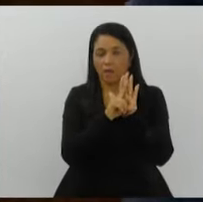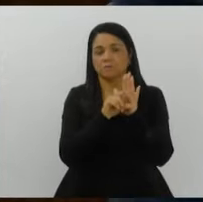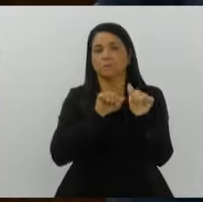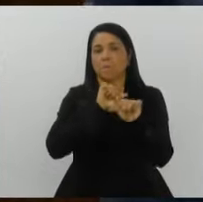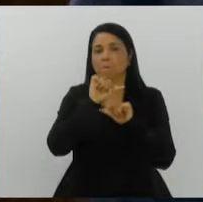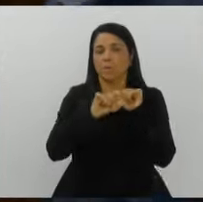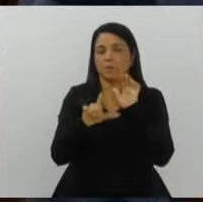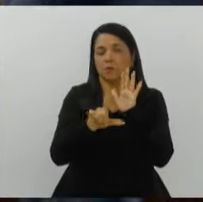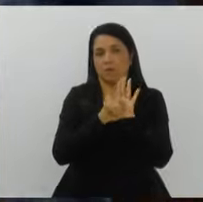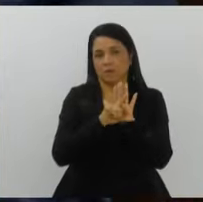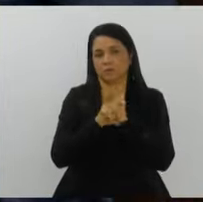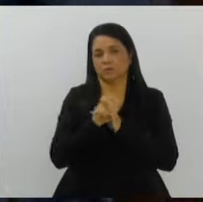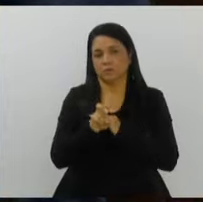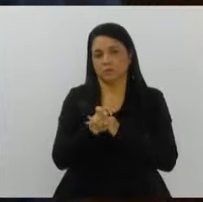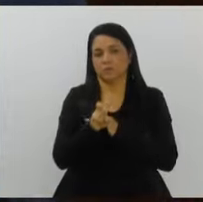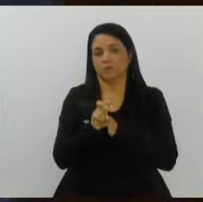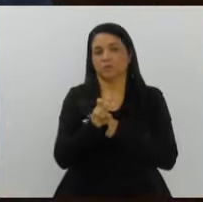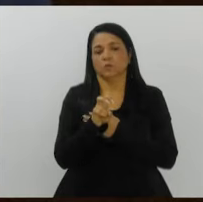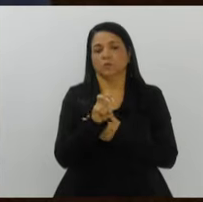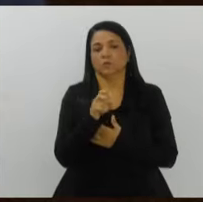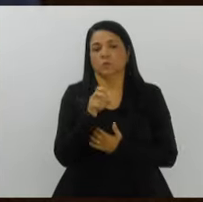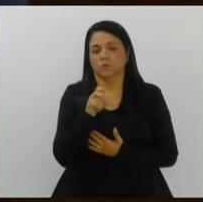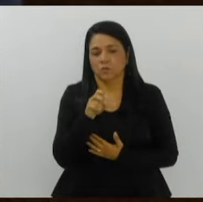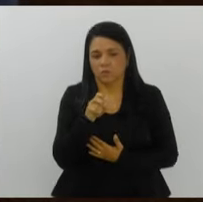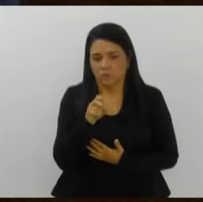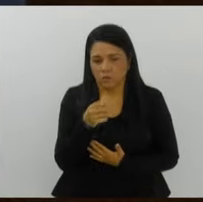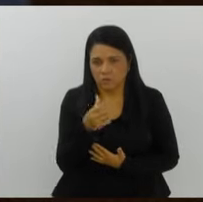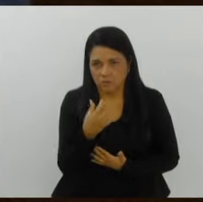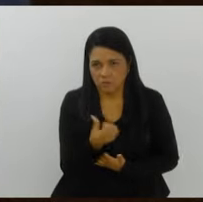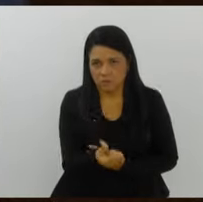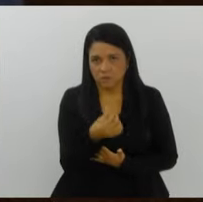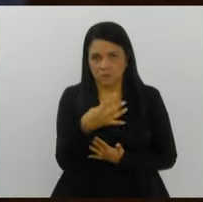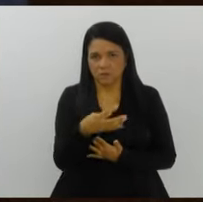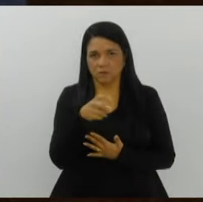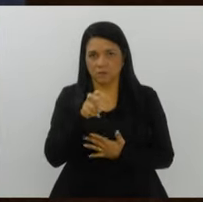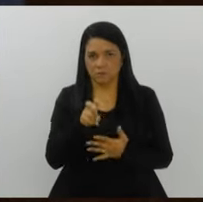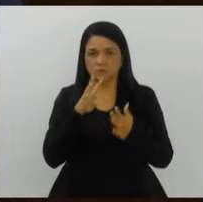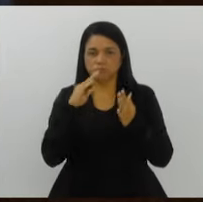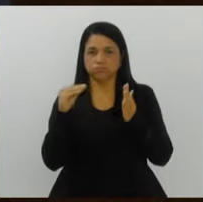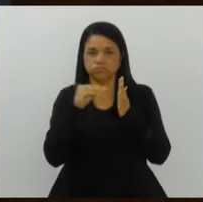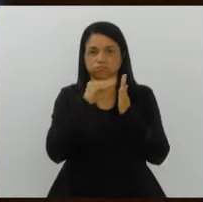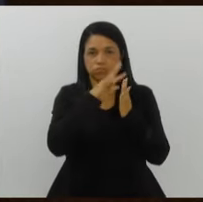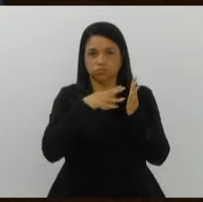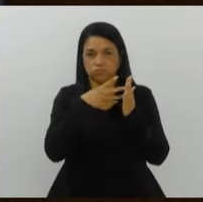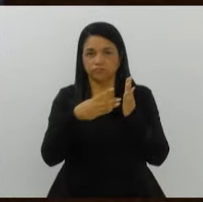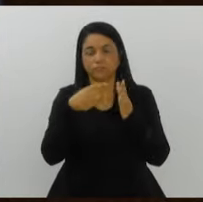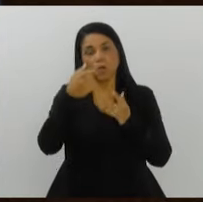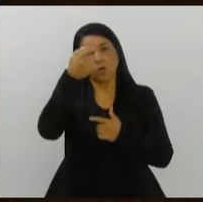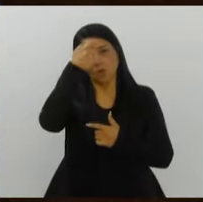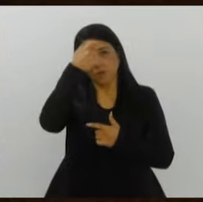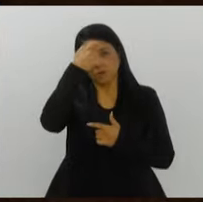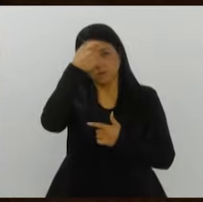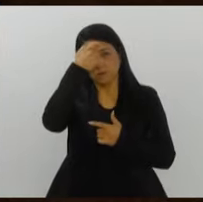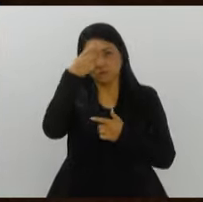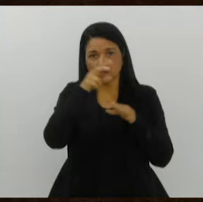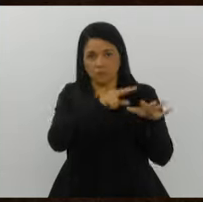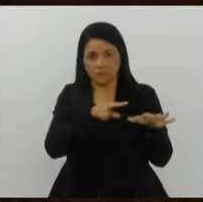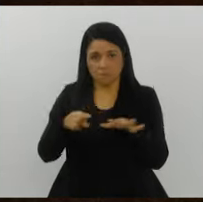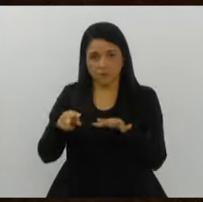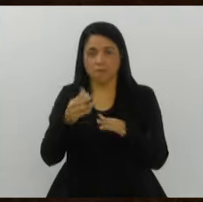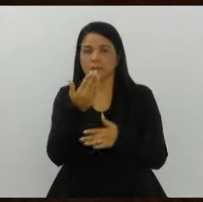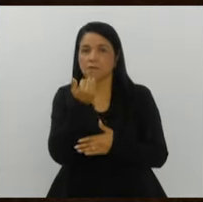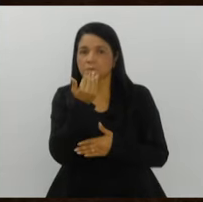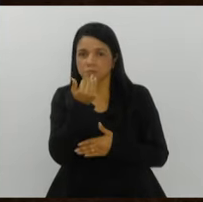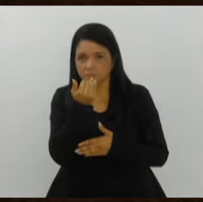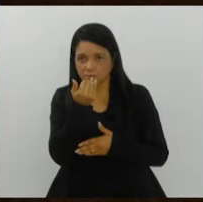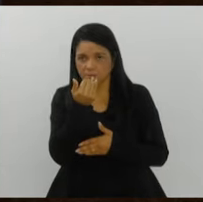a lei, incluindo no calendário oficial do Rio de Janeiro a Semana Estadual de Conscientização da Alimentação. E dizer